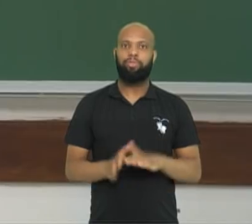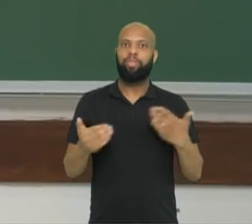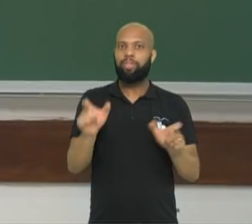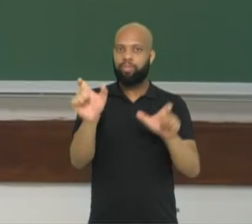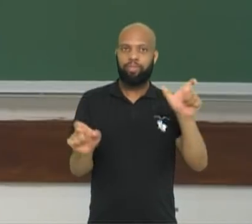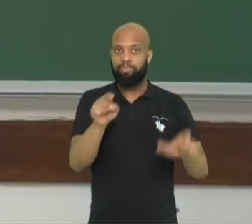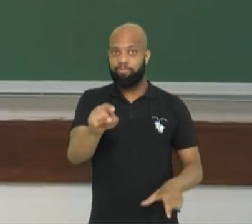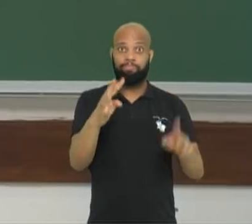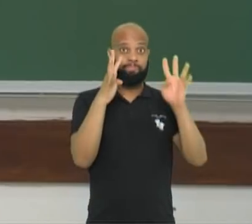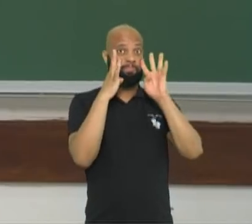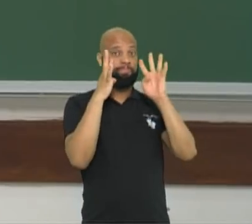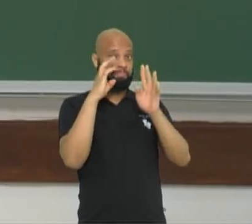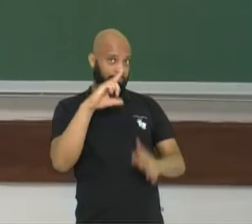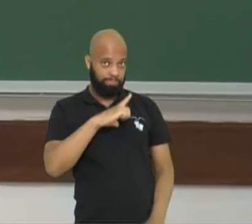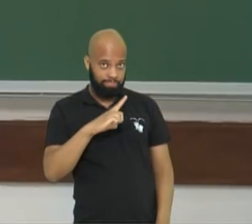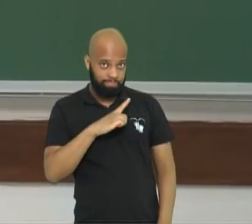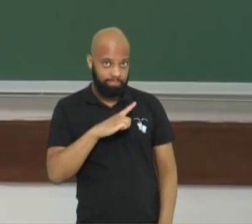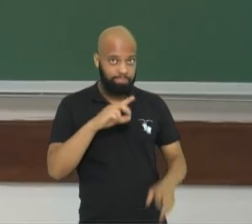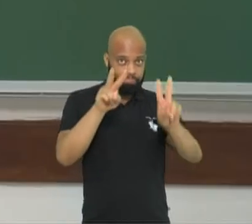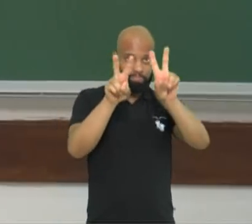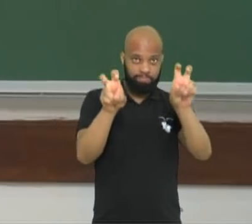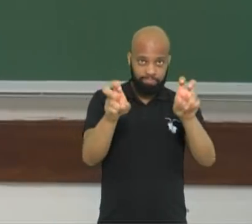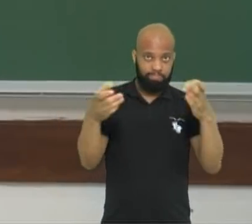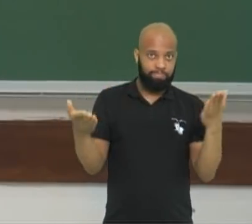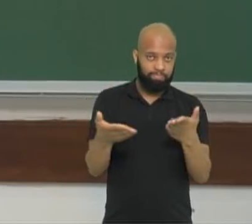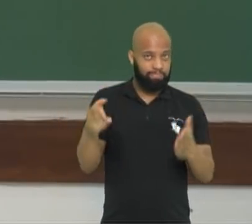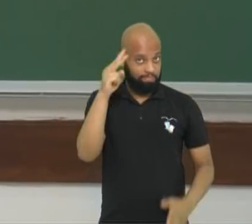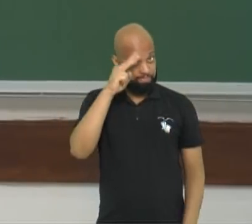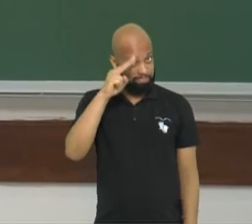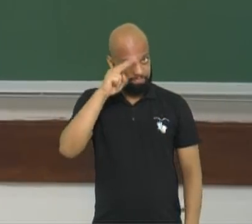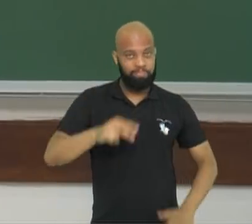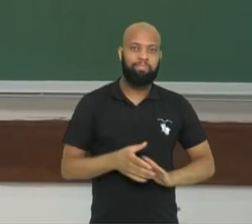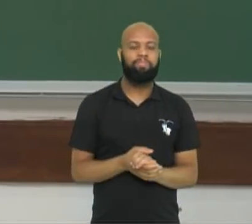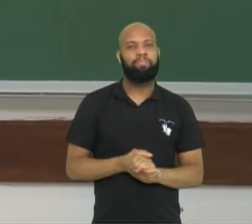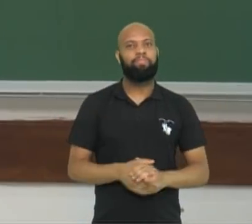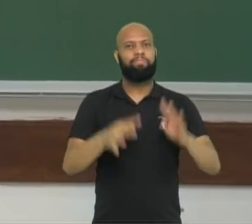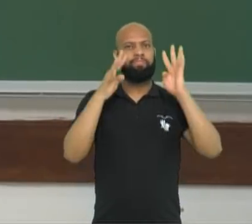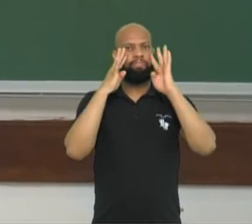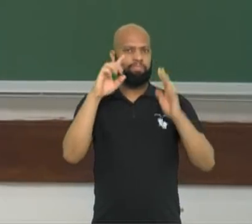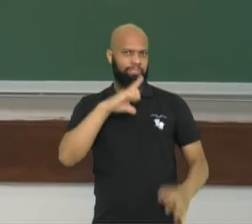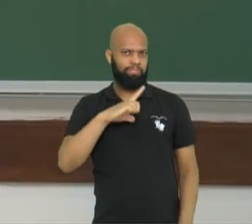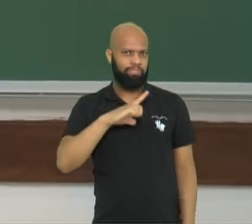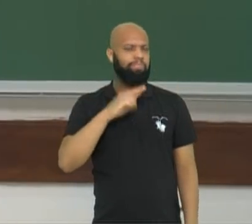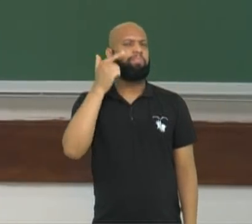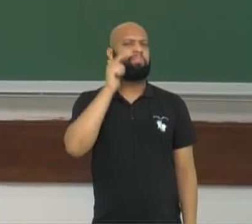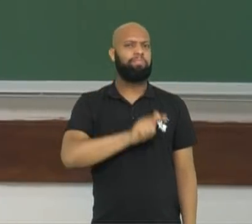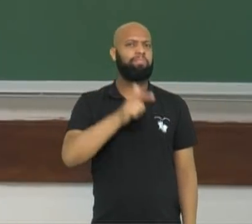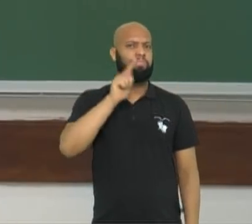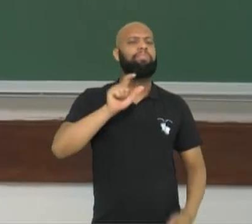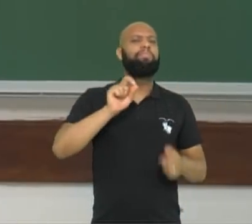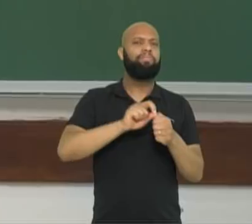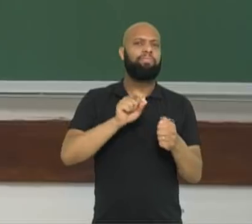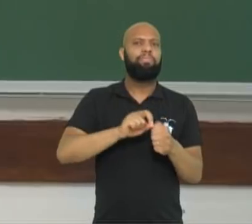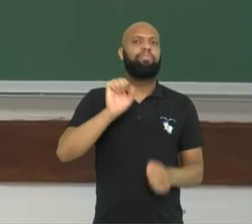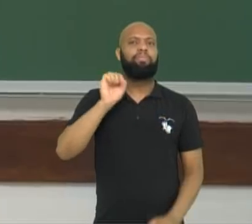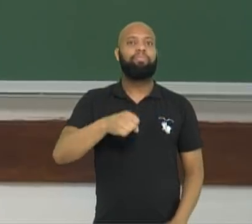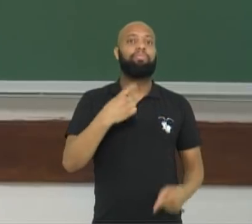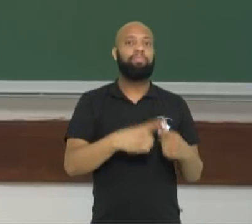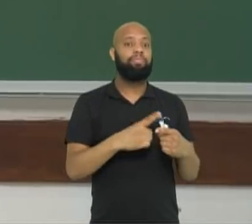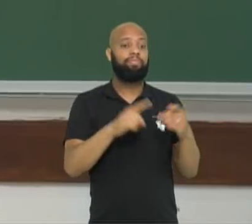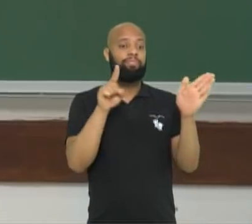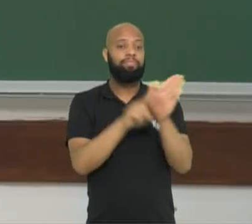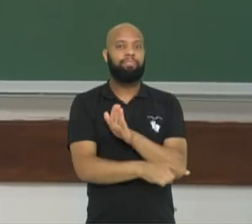aí, pessoal, você prestou atenção então no tema do nosso causo? Se prestou atenção, você conseguiu fazer, né? Era uma perguntinha